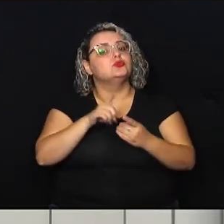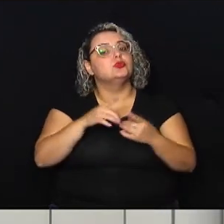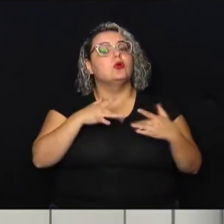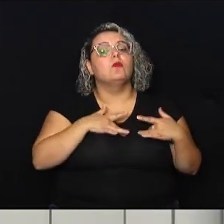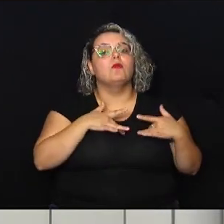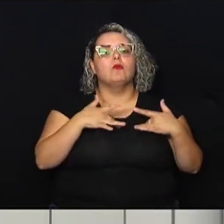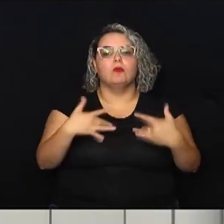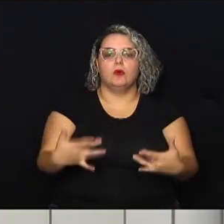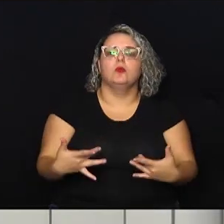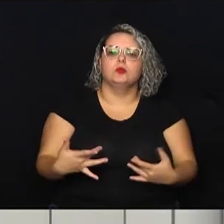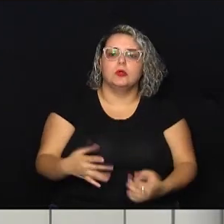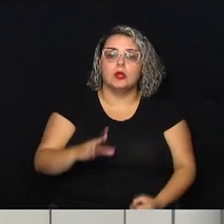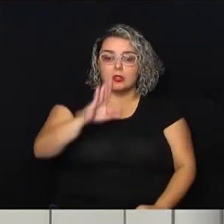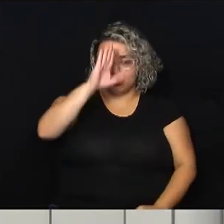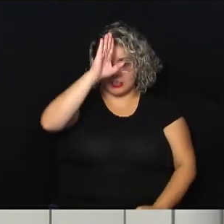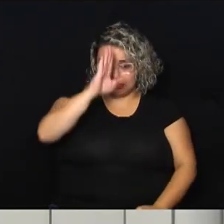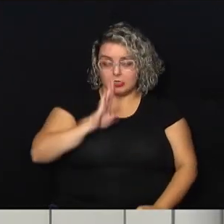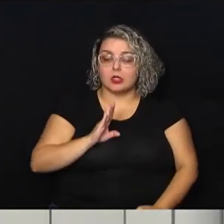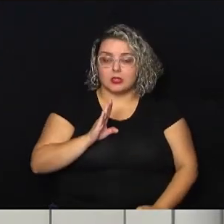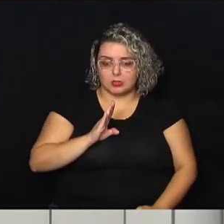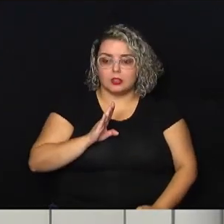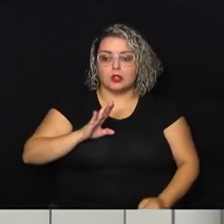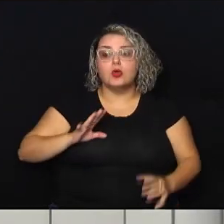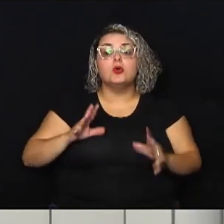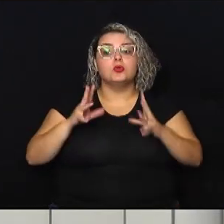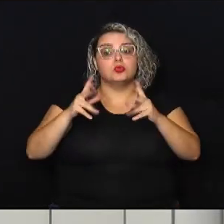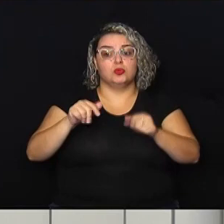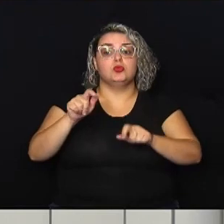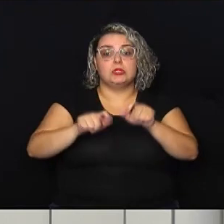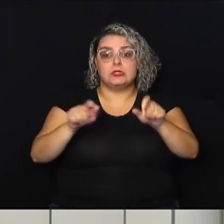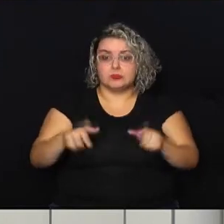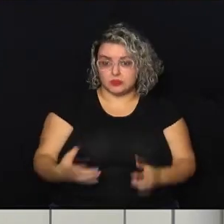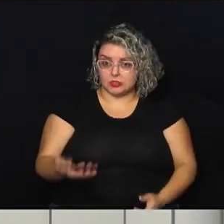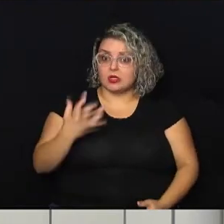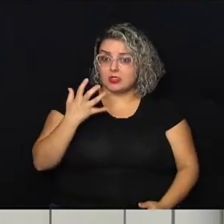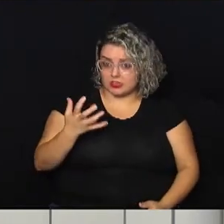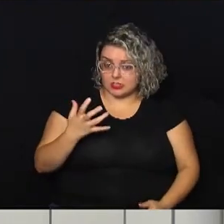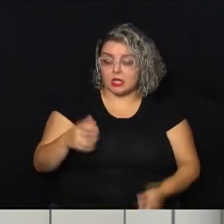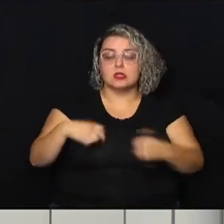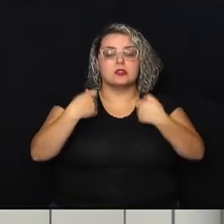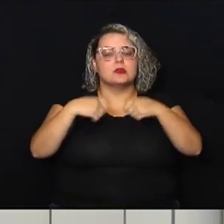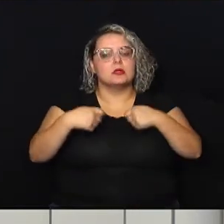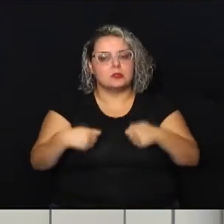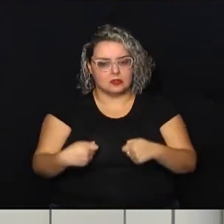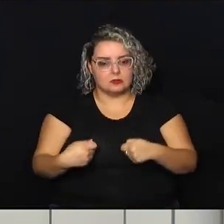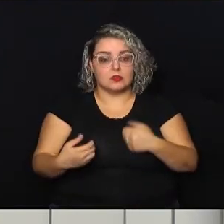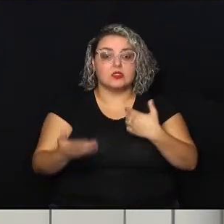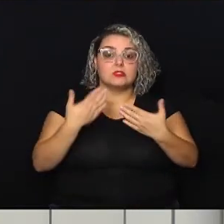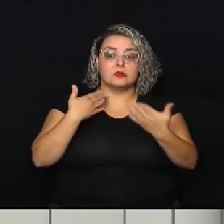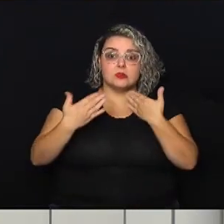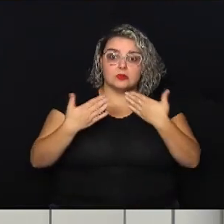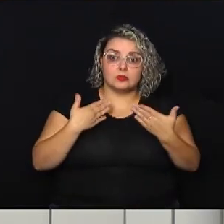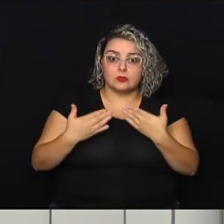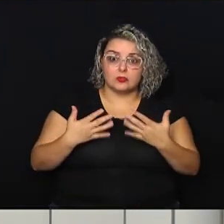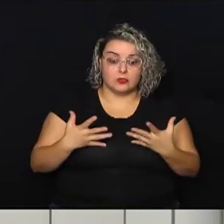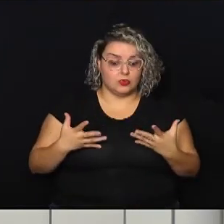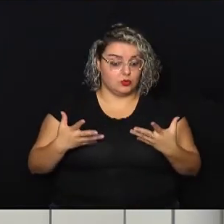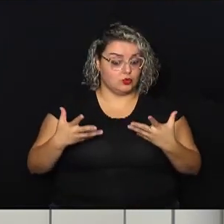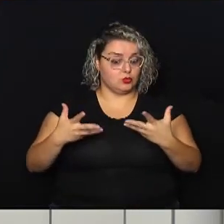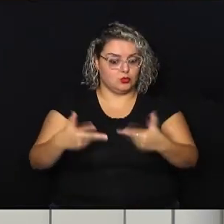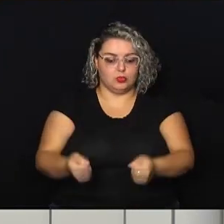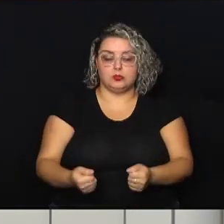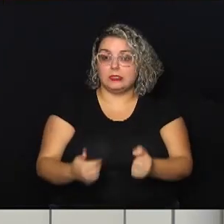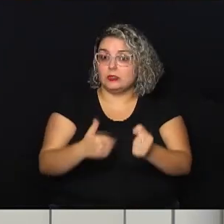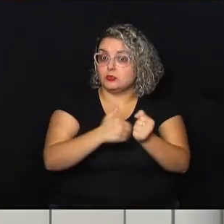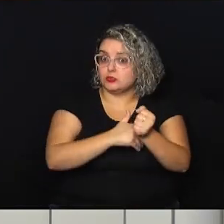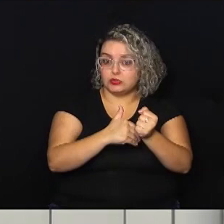e gratuitamente todas as pessoas que querem e precisam conversar sob total sigilo